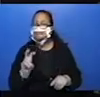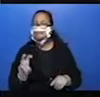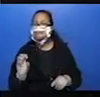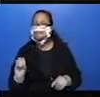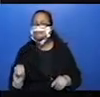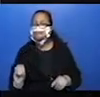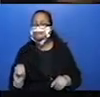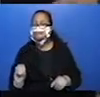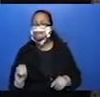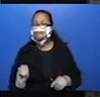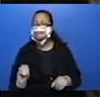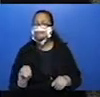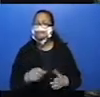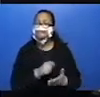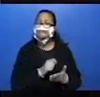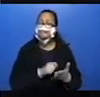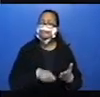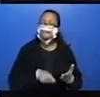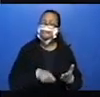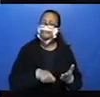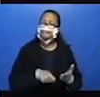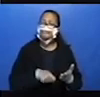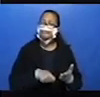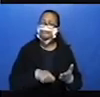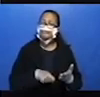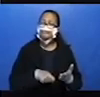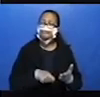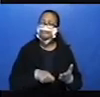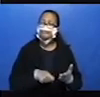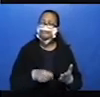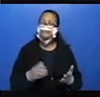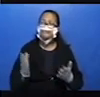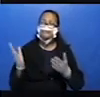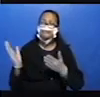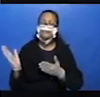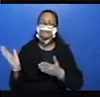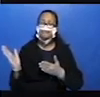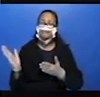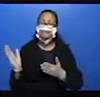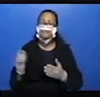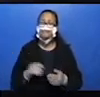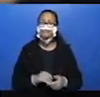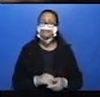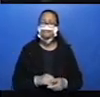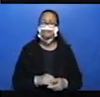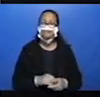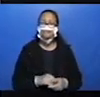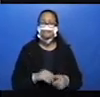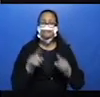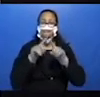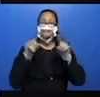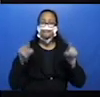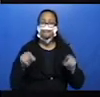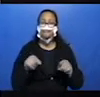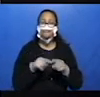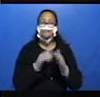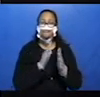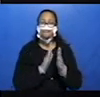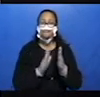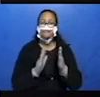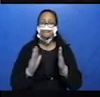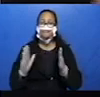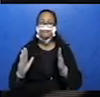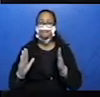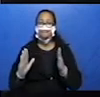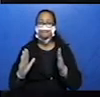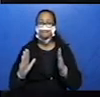vou escrever, vou marcar na segunda linha do meu quadro de ordens. Quadro de ordens, primeira